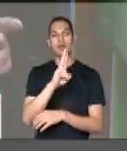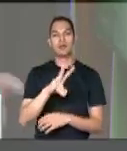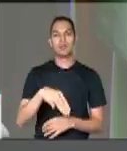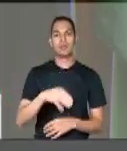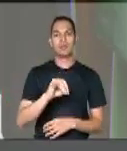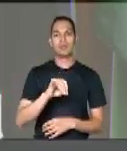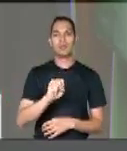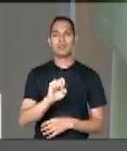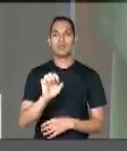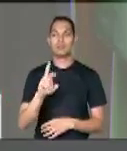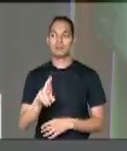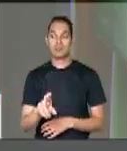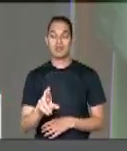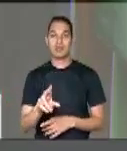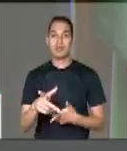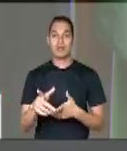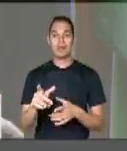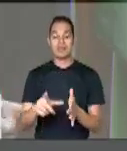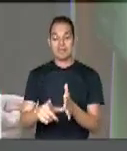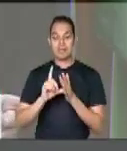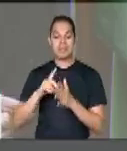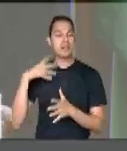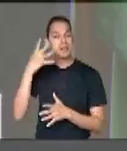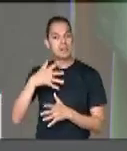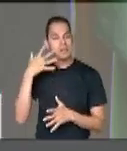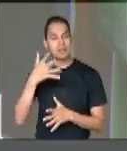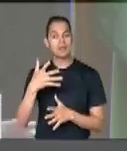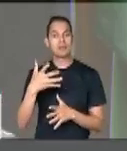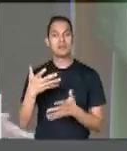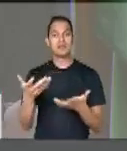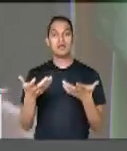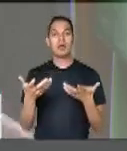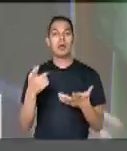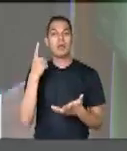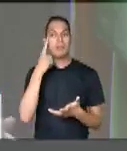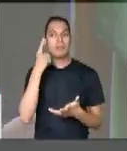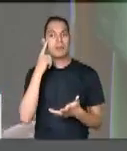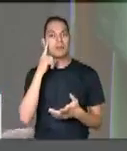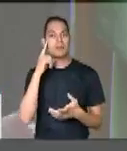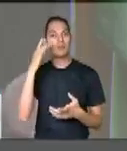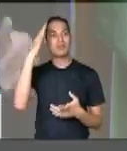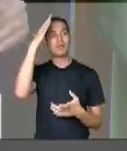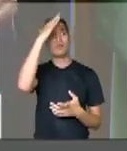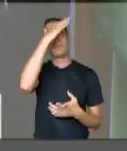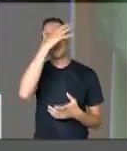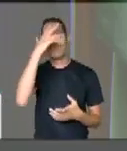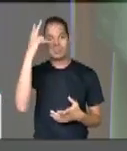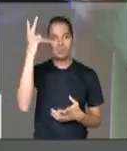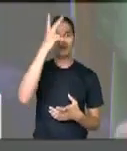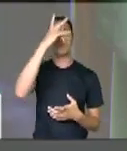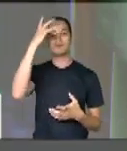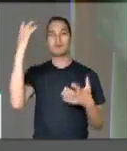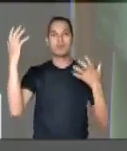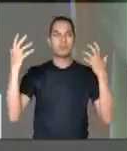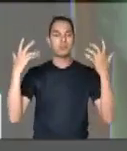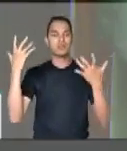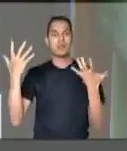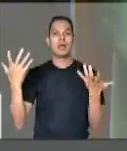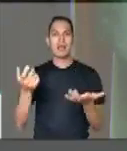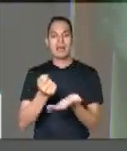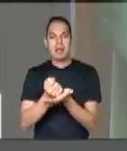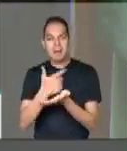evento, antecedendo a sua fala infeliz, que eu quero até pensar que foi um devaneio, movido a remédio tajas pretas,